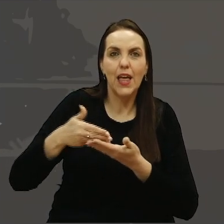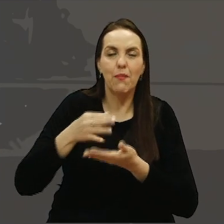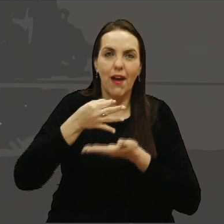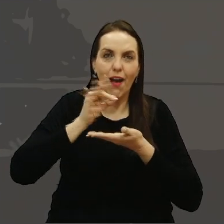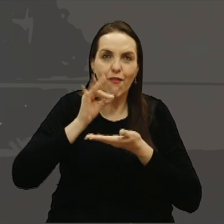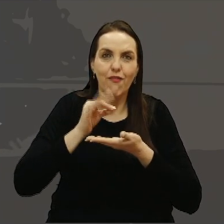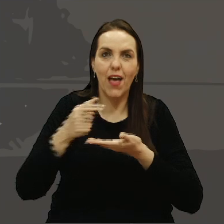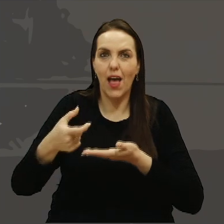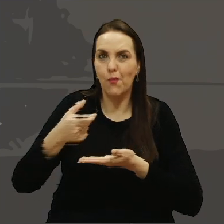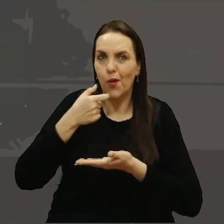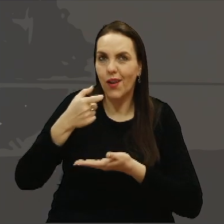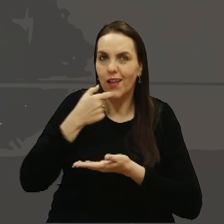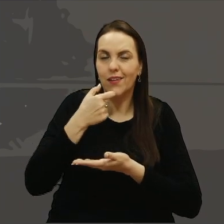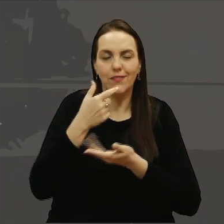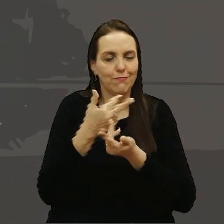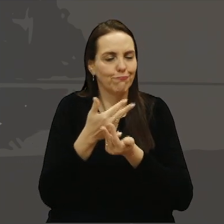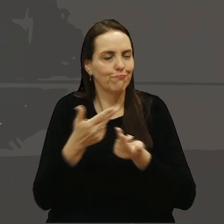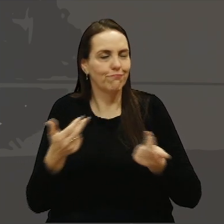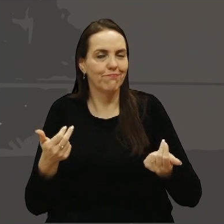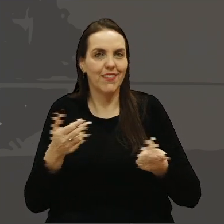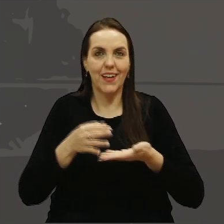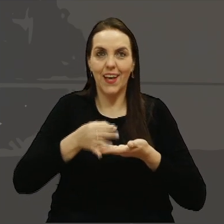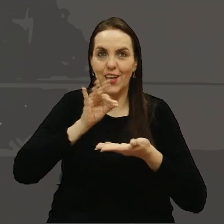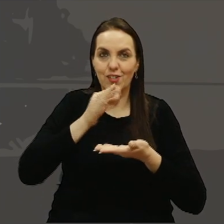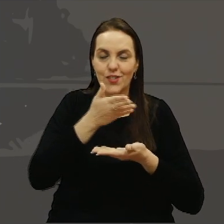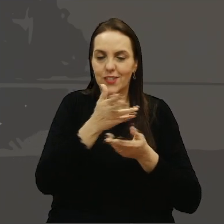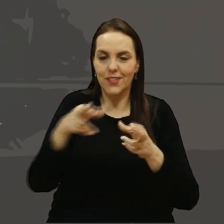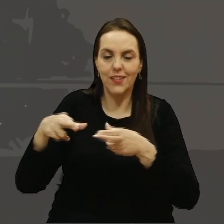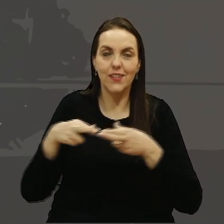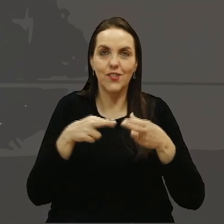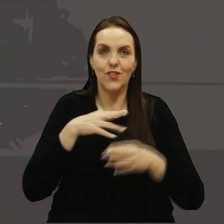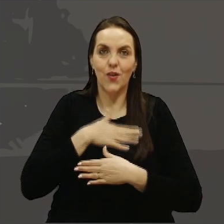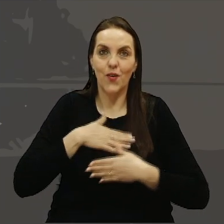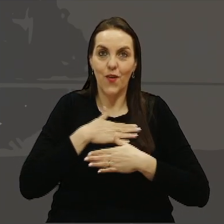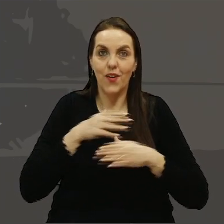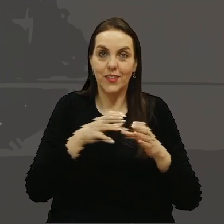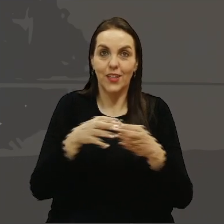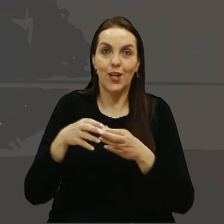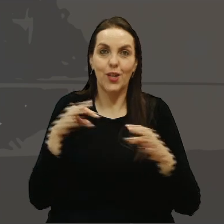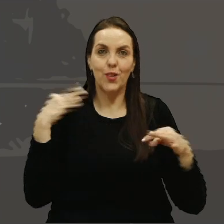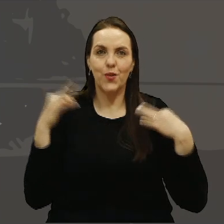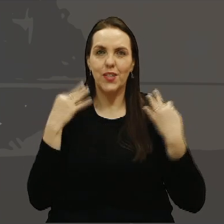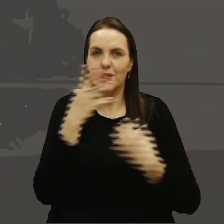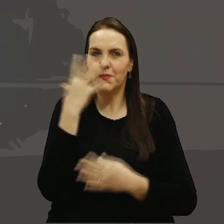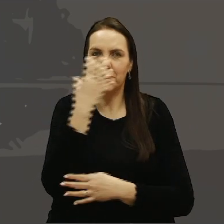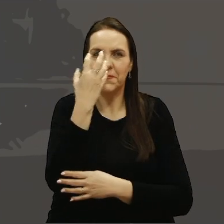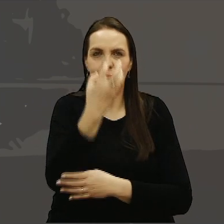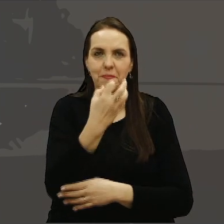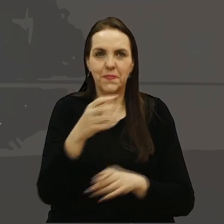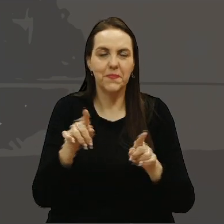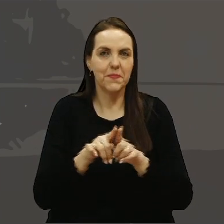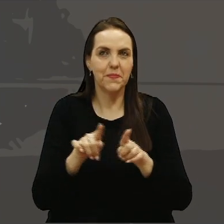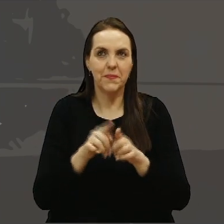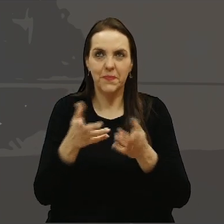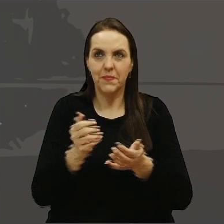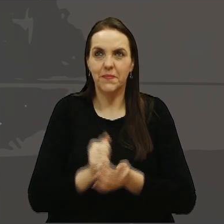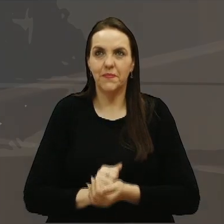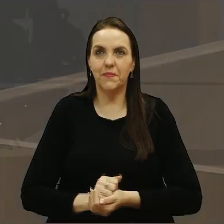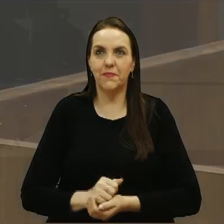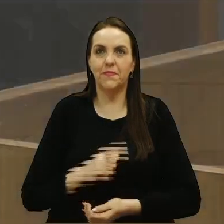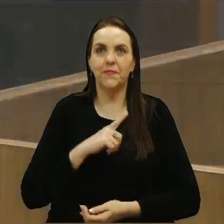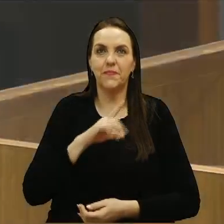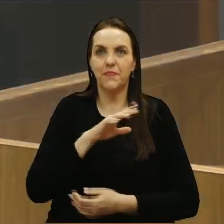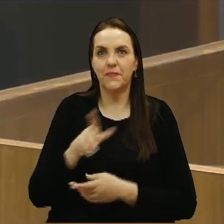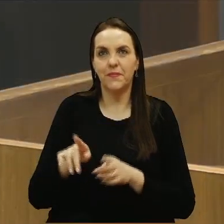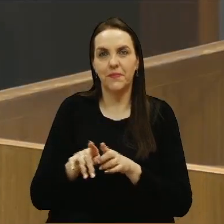que o caxiense e o pessoal da região gosta, e o turista também se encanta com a nossa culinária. Na